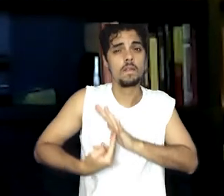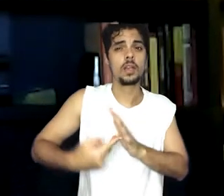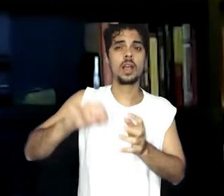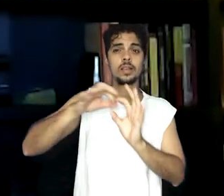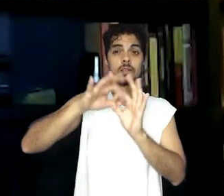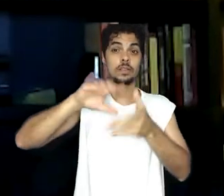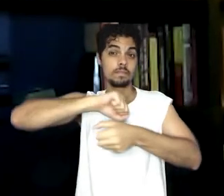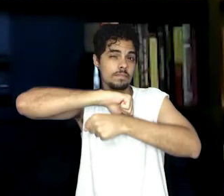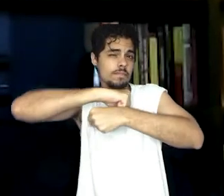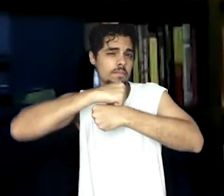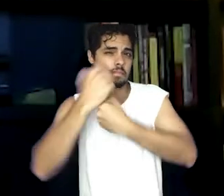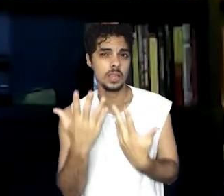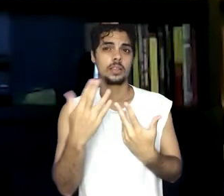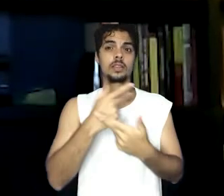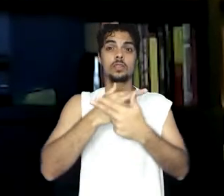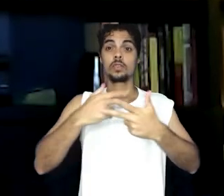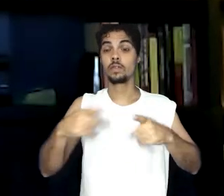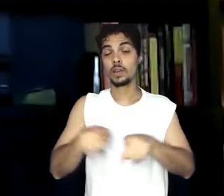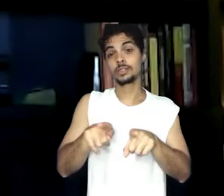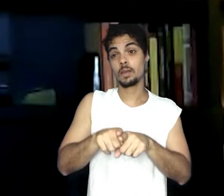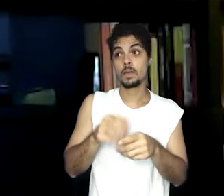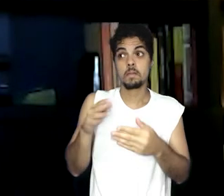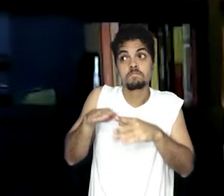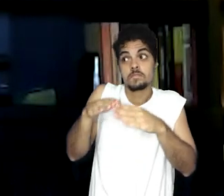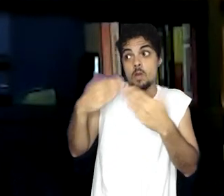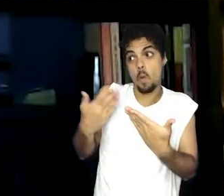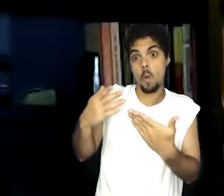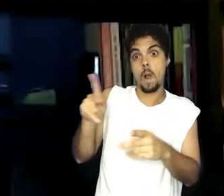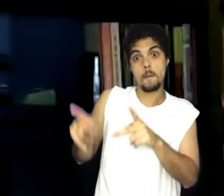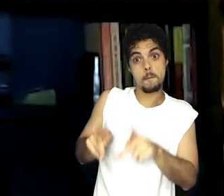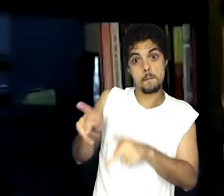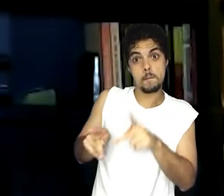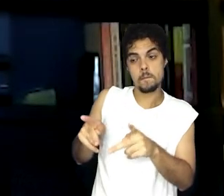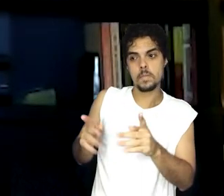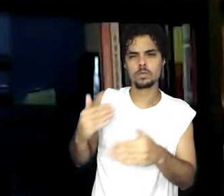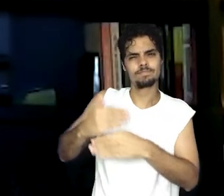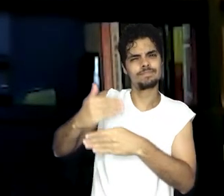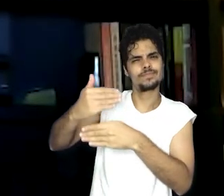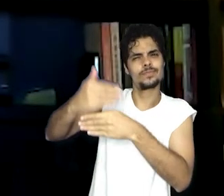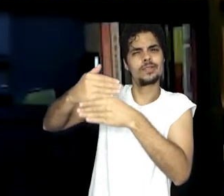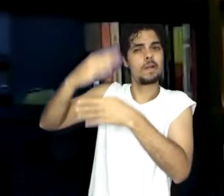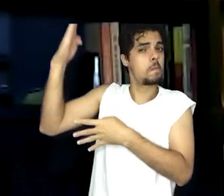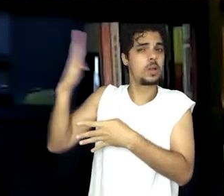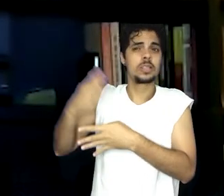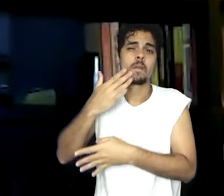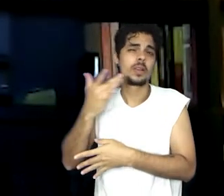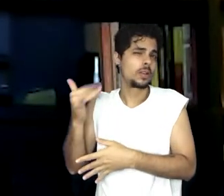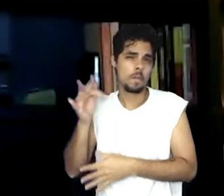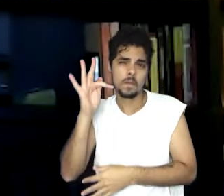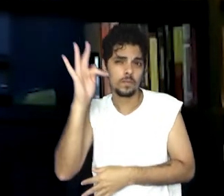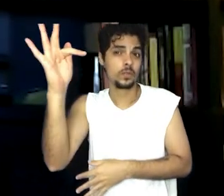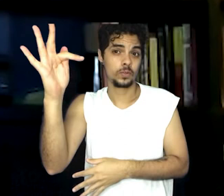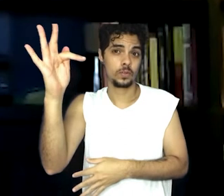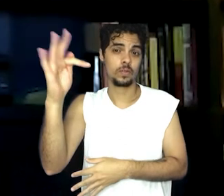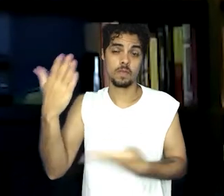permite refletir sobre o significado da Independência e sobre o Brasil que os brasileiros que eram construir para o futuro